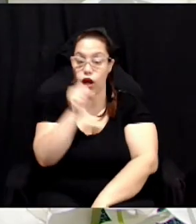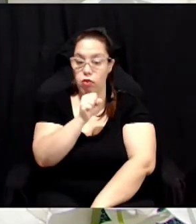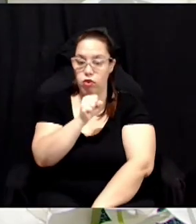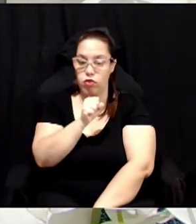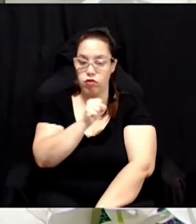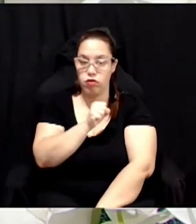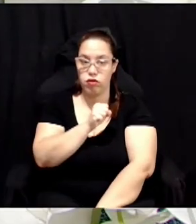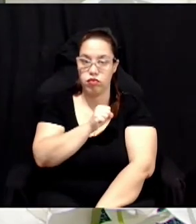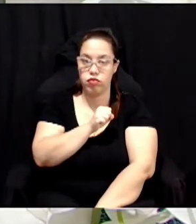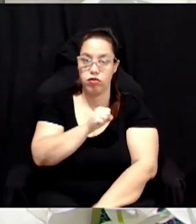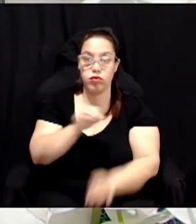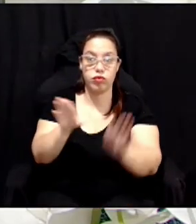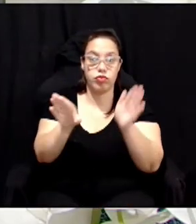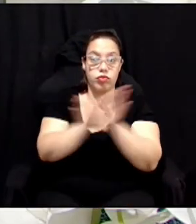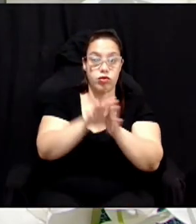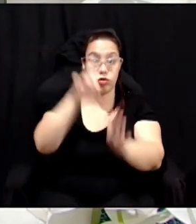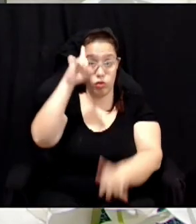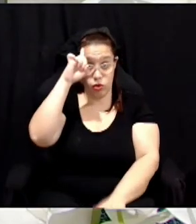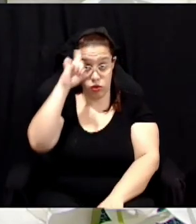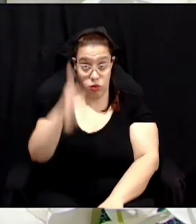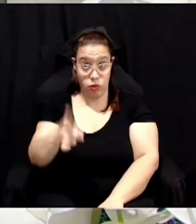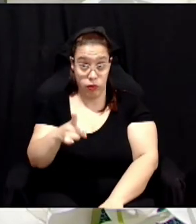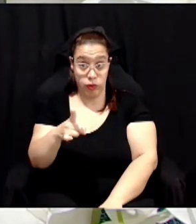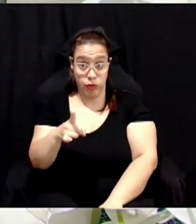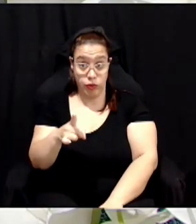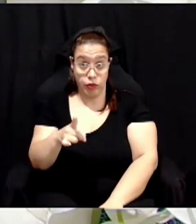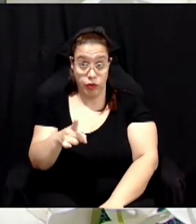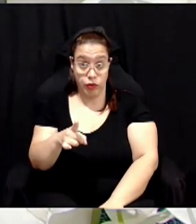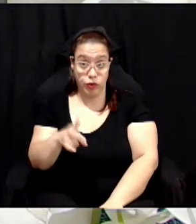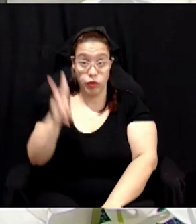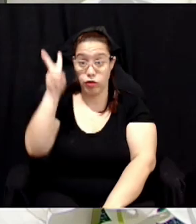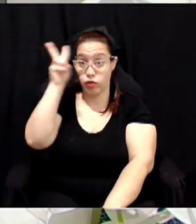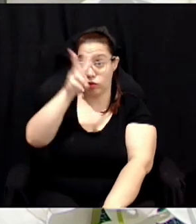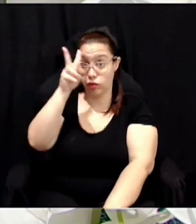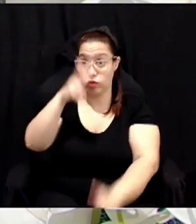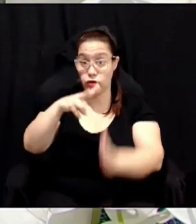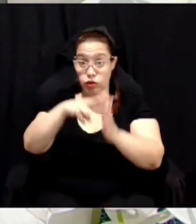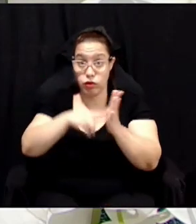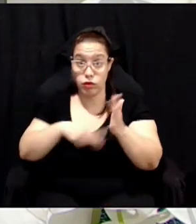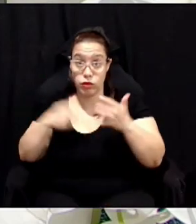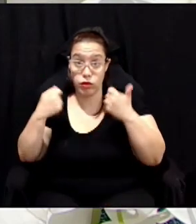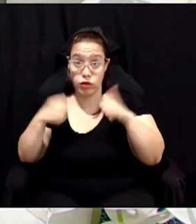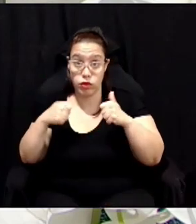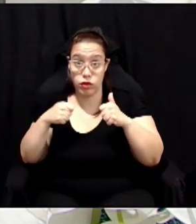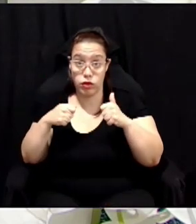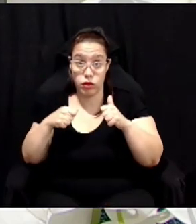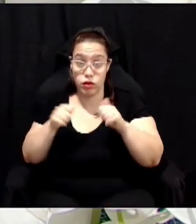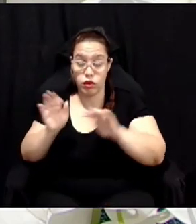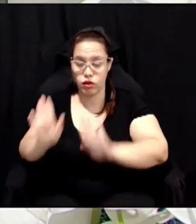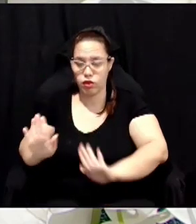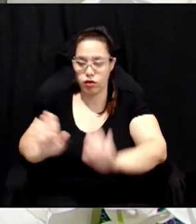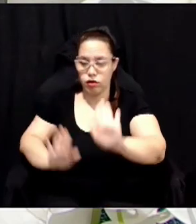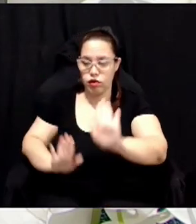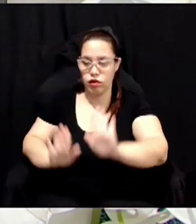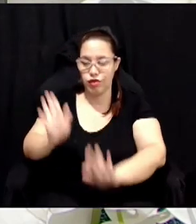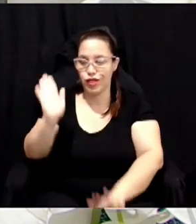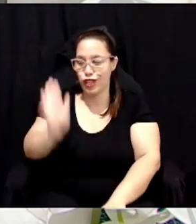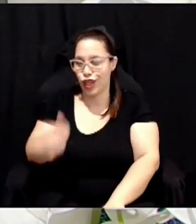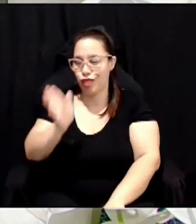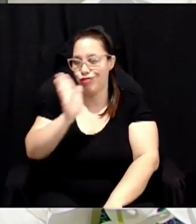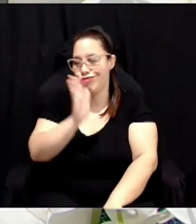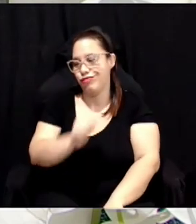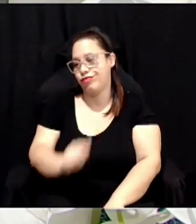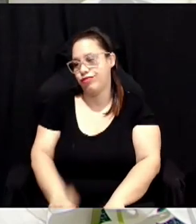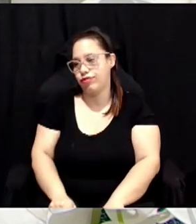chegar direto ao ponto. E lembrando que leitura precisa de mediação, e eles são imediatistas. Então a mediação é